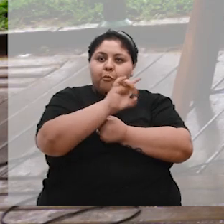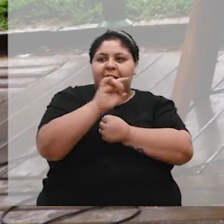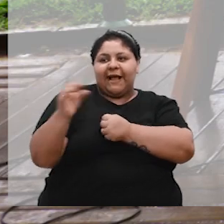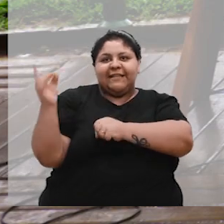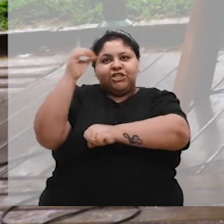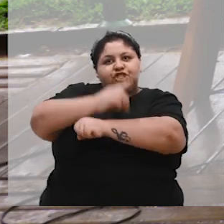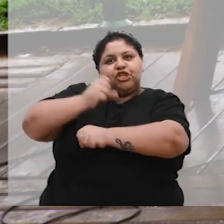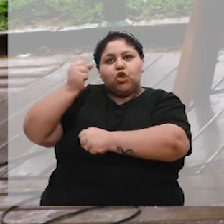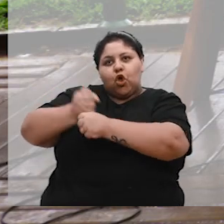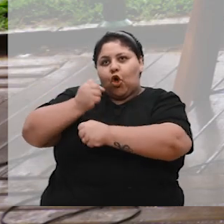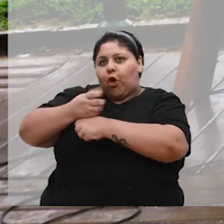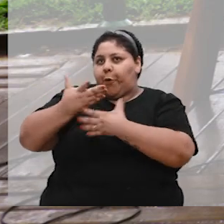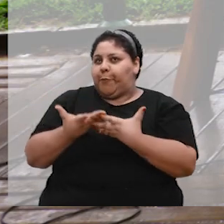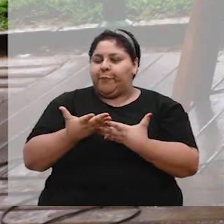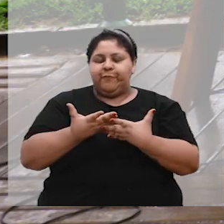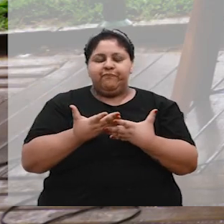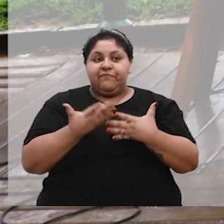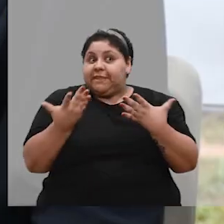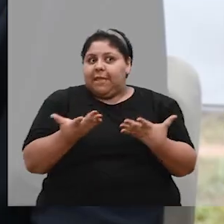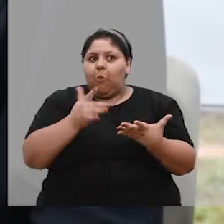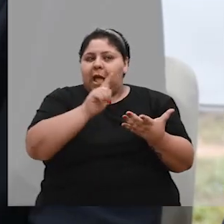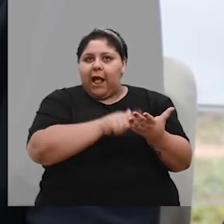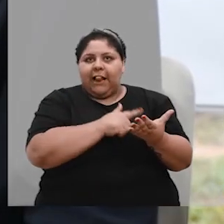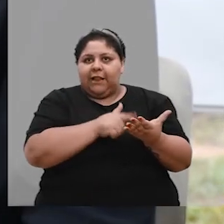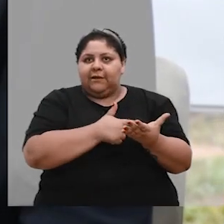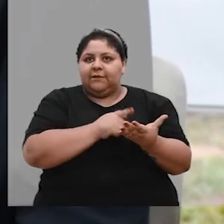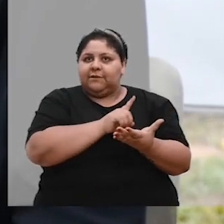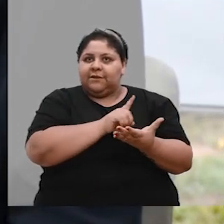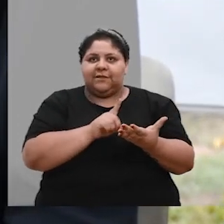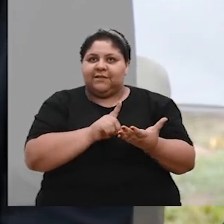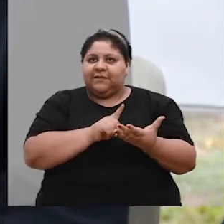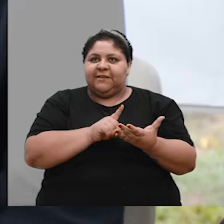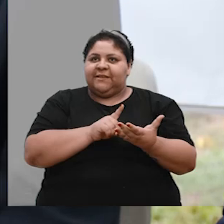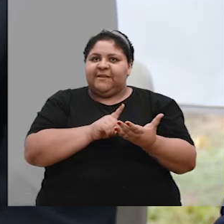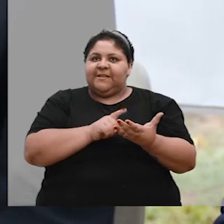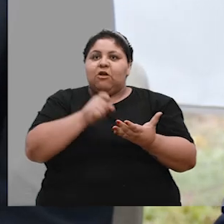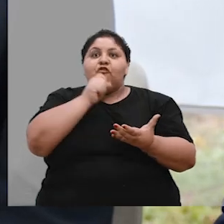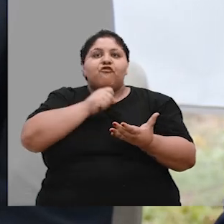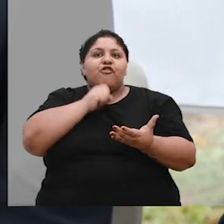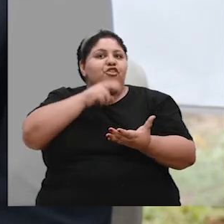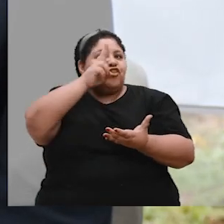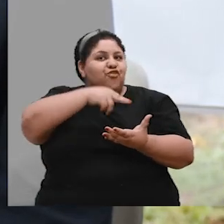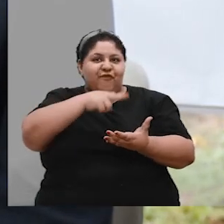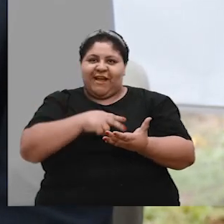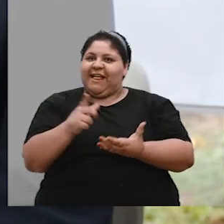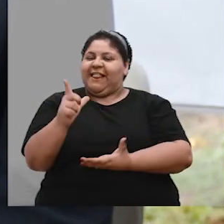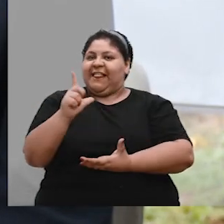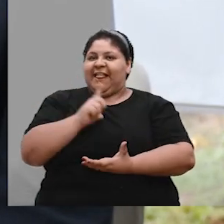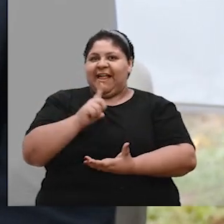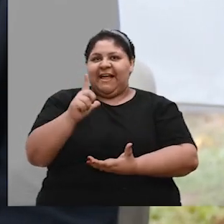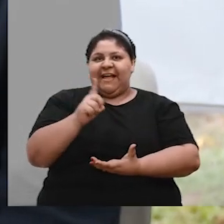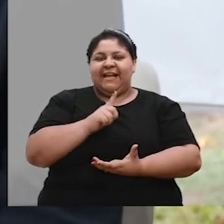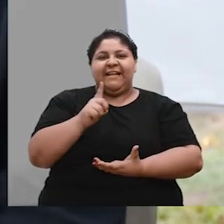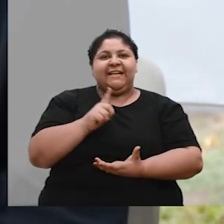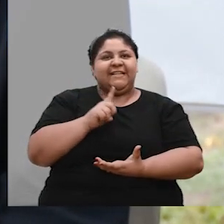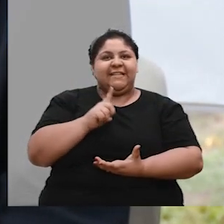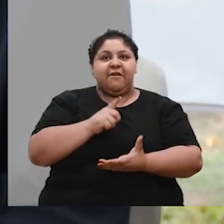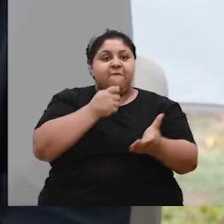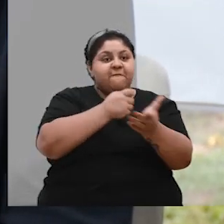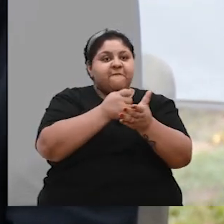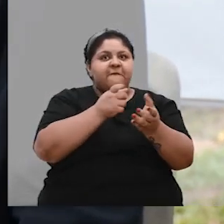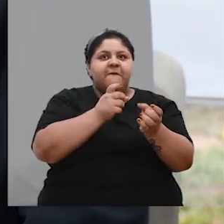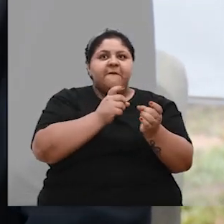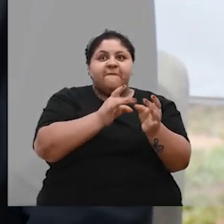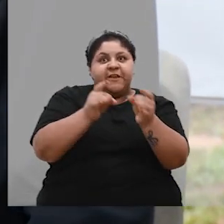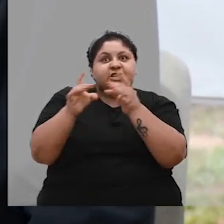Então é uma obra que não envelhece, e ela tem tido uma saída muito boa, o